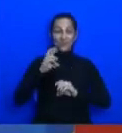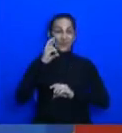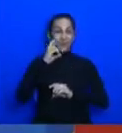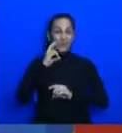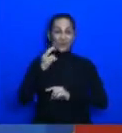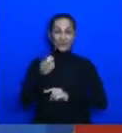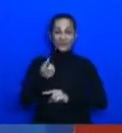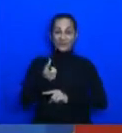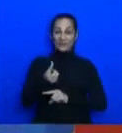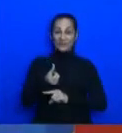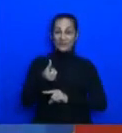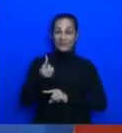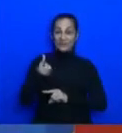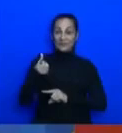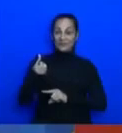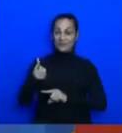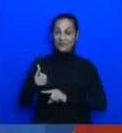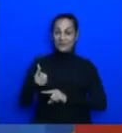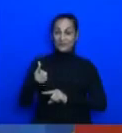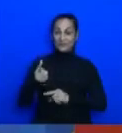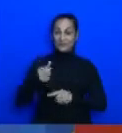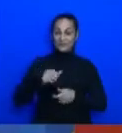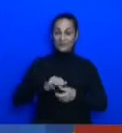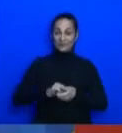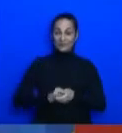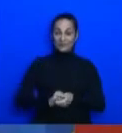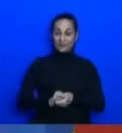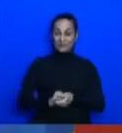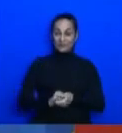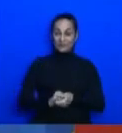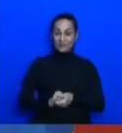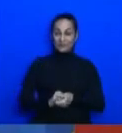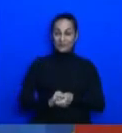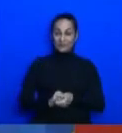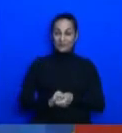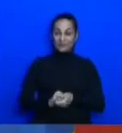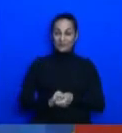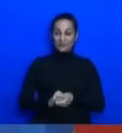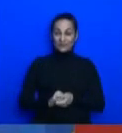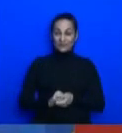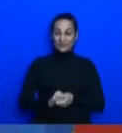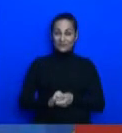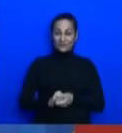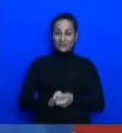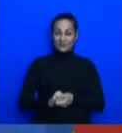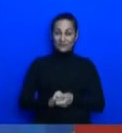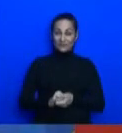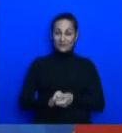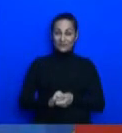rosa, 66. Rosa, número 66.